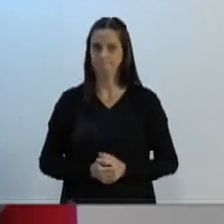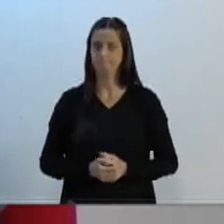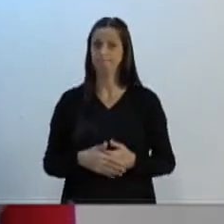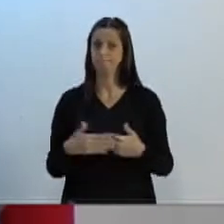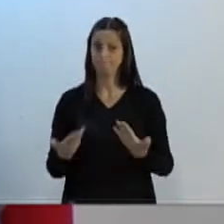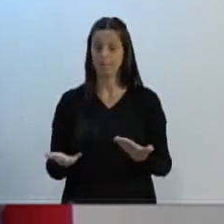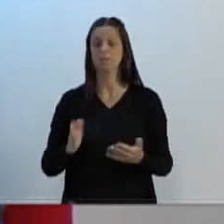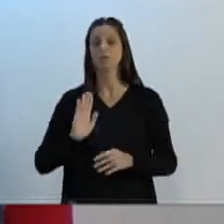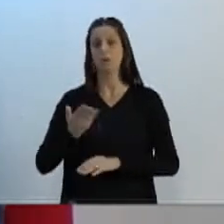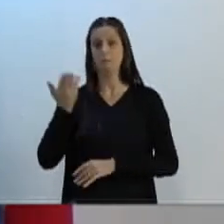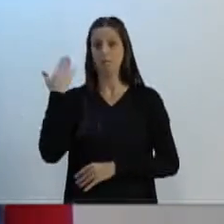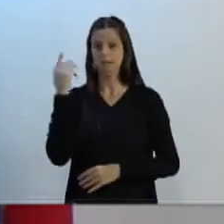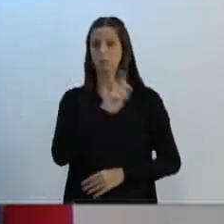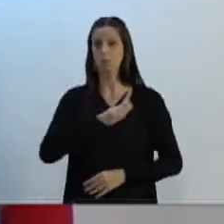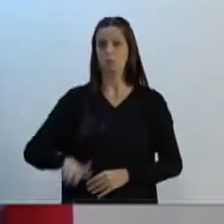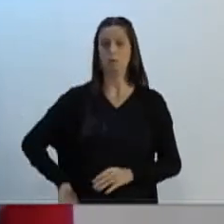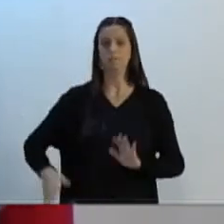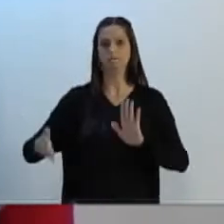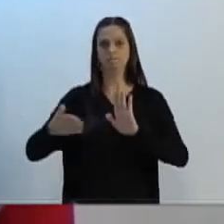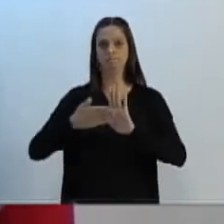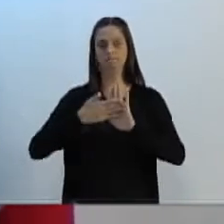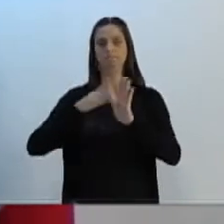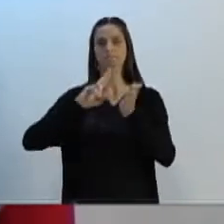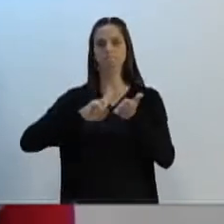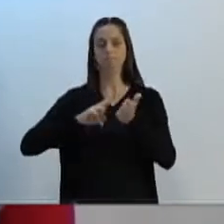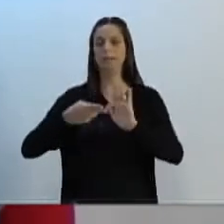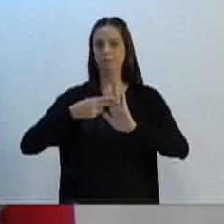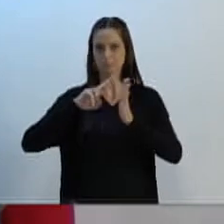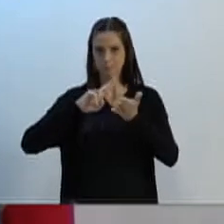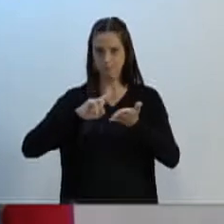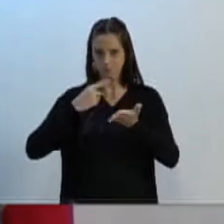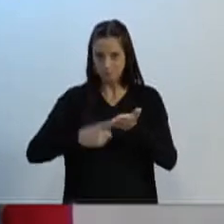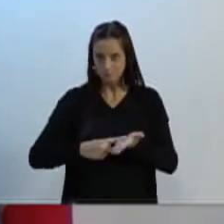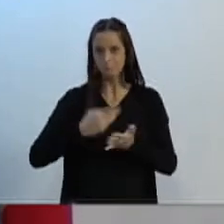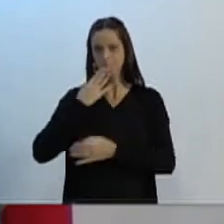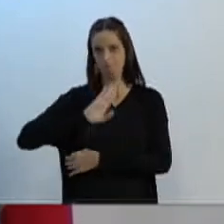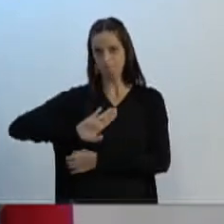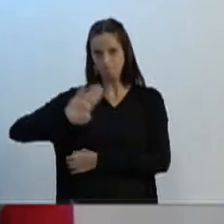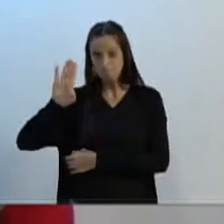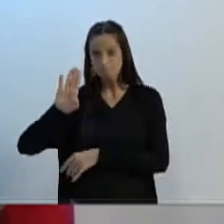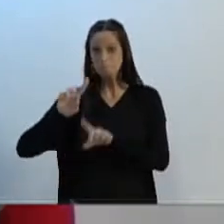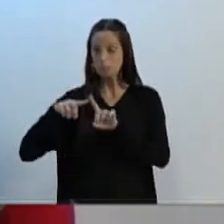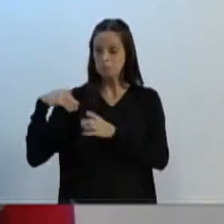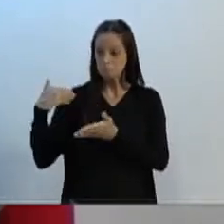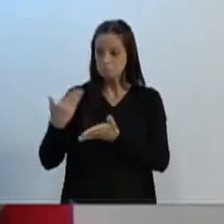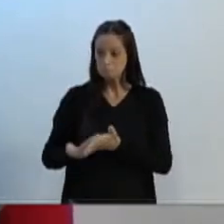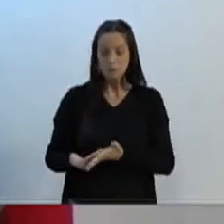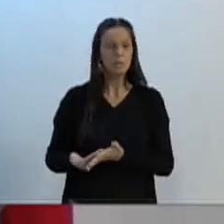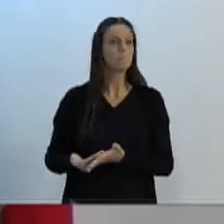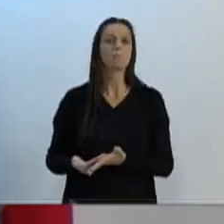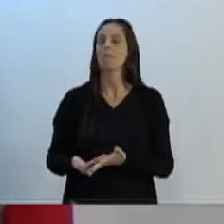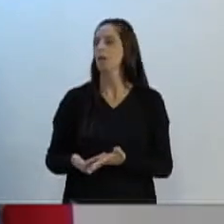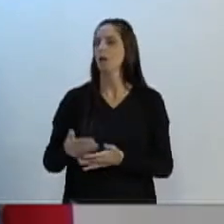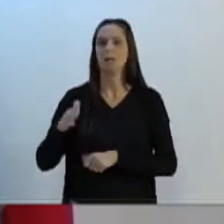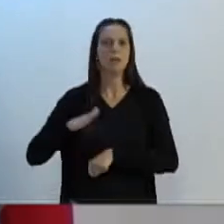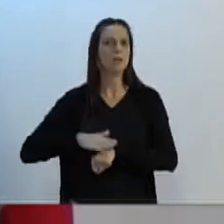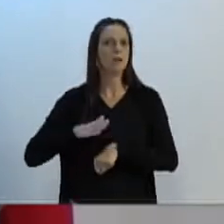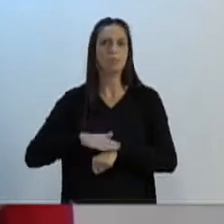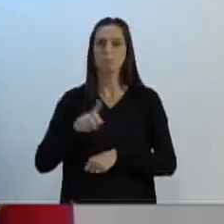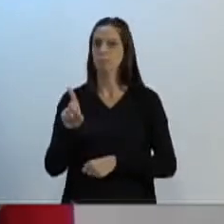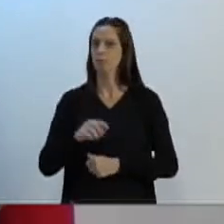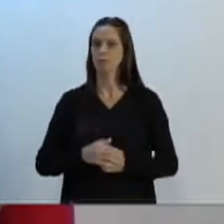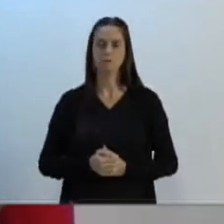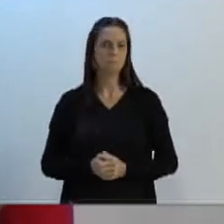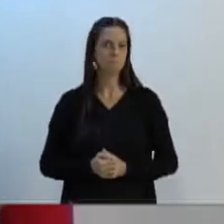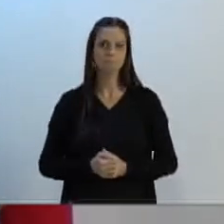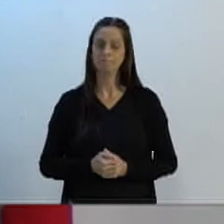compromissos assumidos, promessas feitas, e a conclusão, nada cumprido. Nem mesmo o complexo